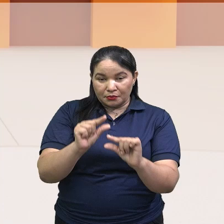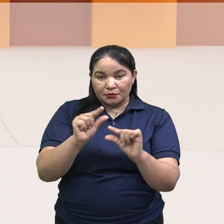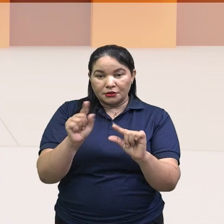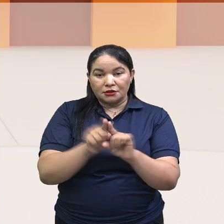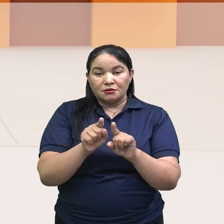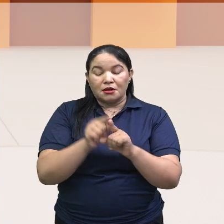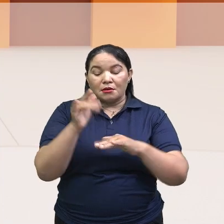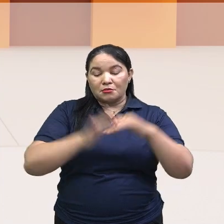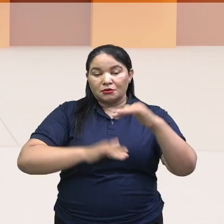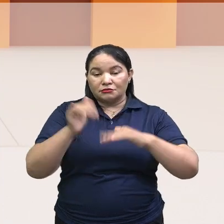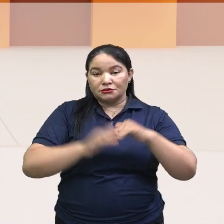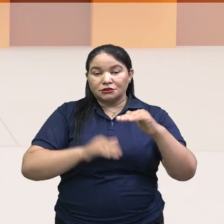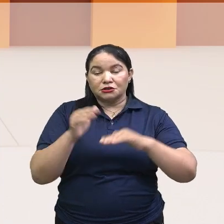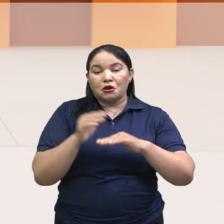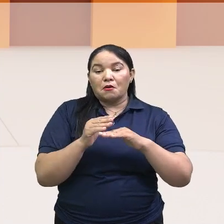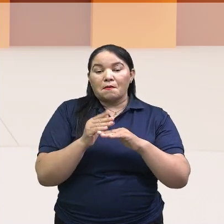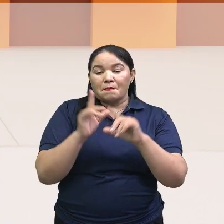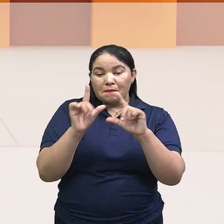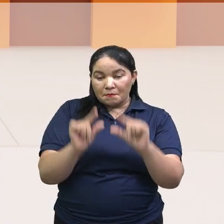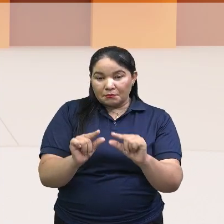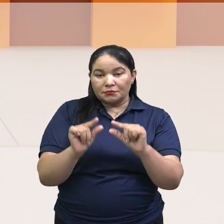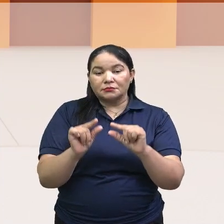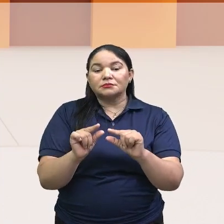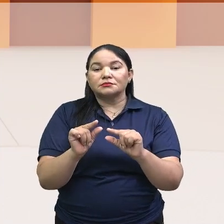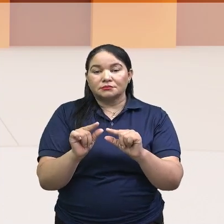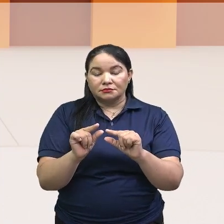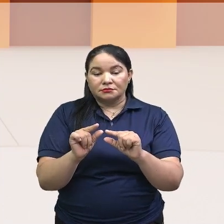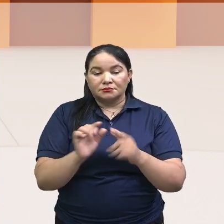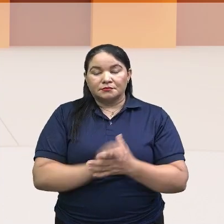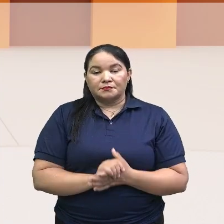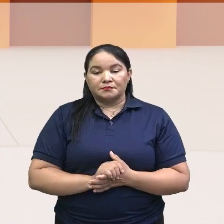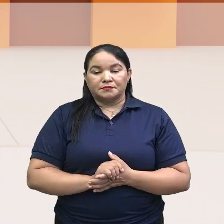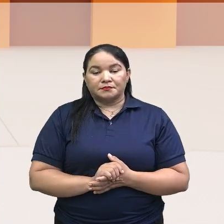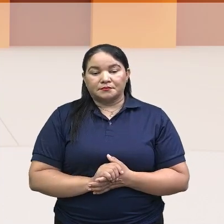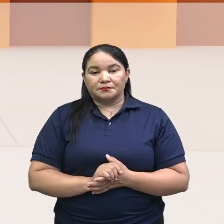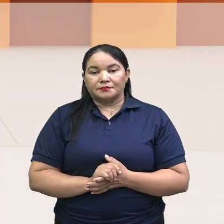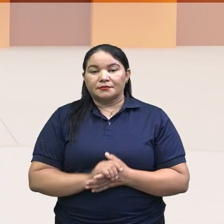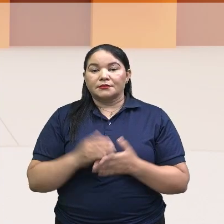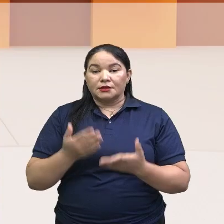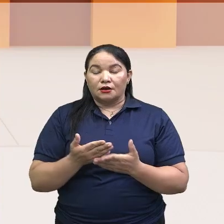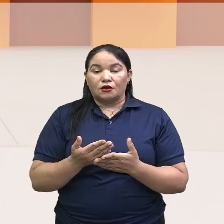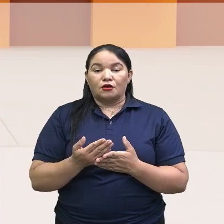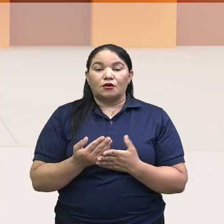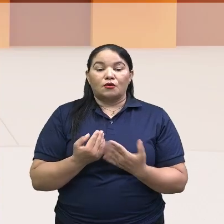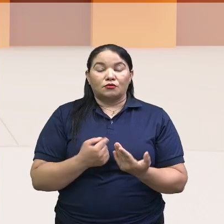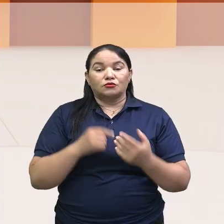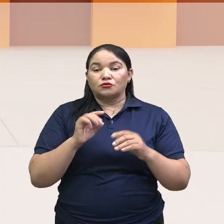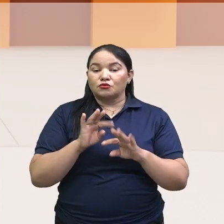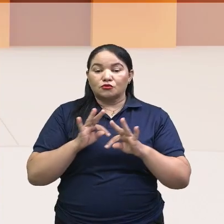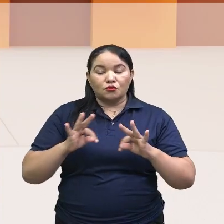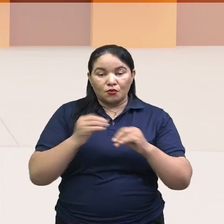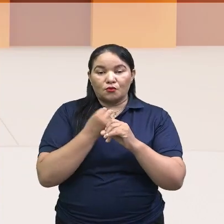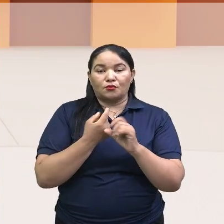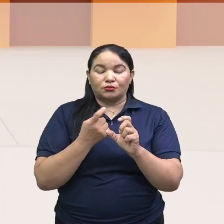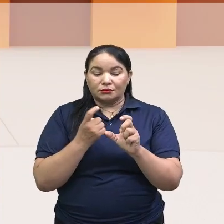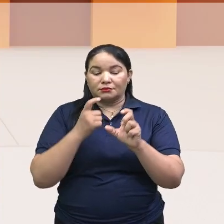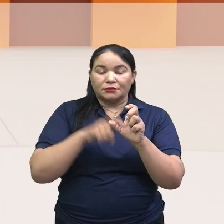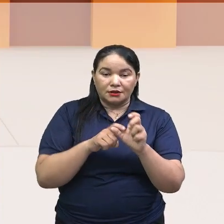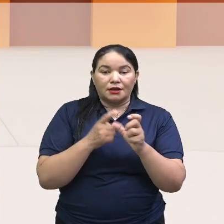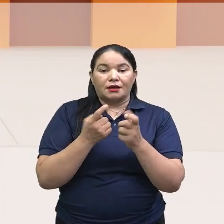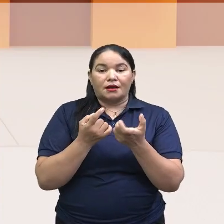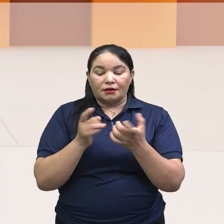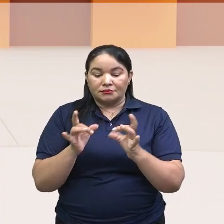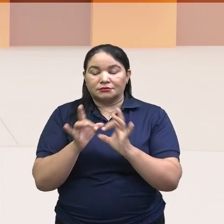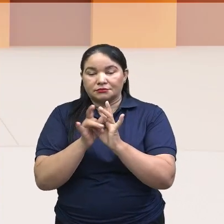realização profissional. Então, veja como estão imbricadas as coisas, né? Então, uma coisa leva a outra. Então, a